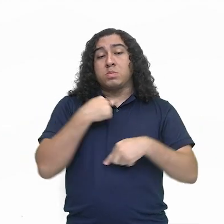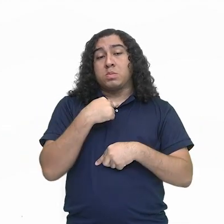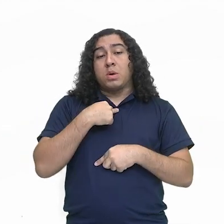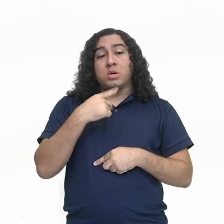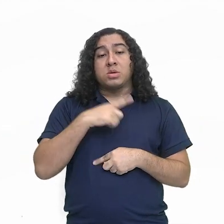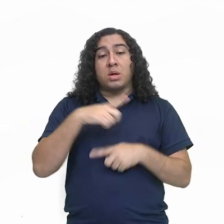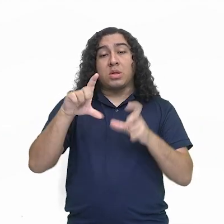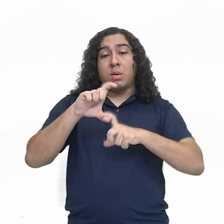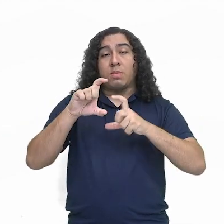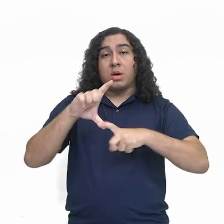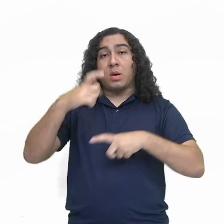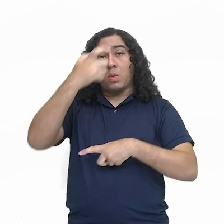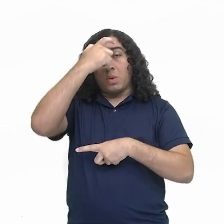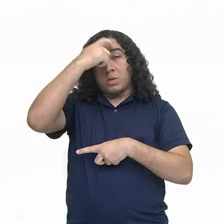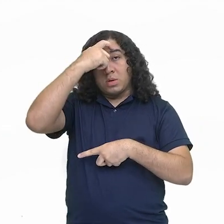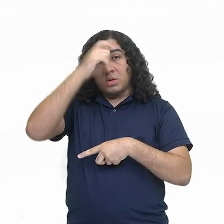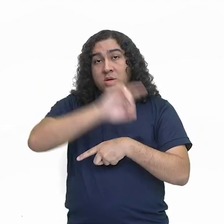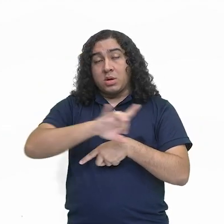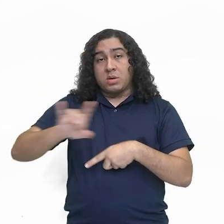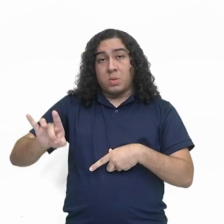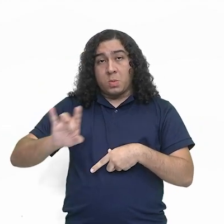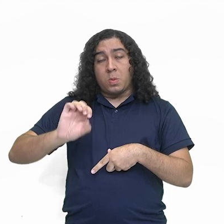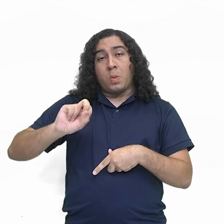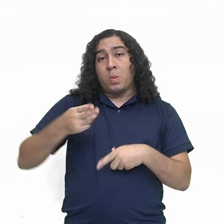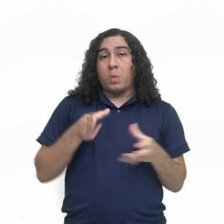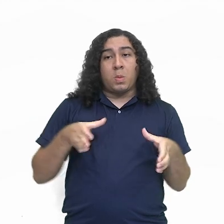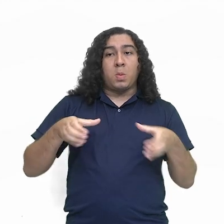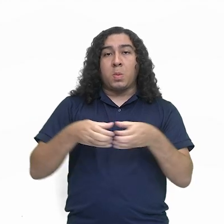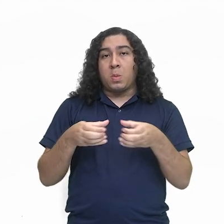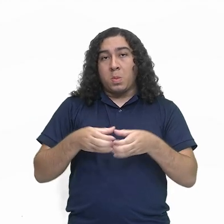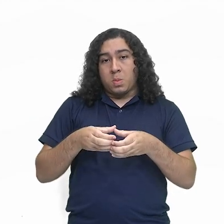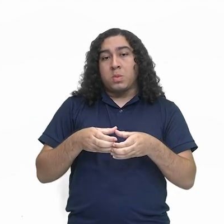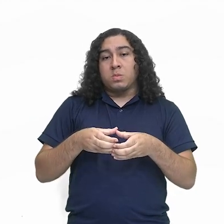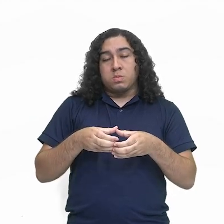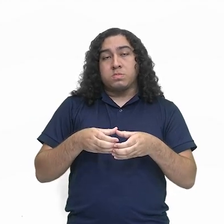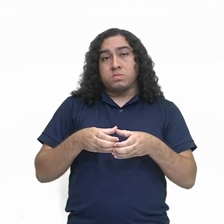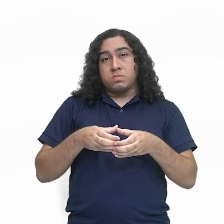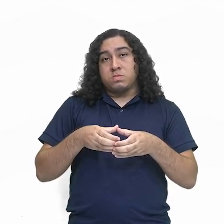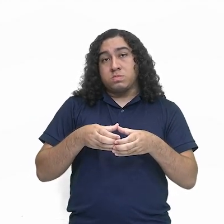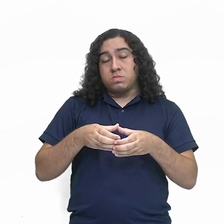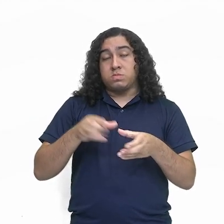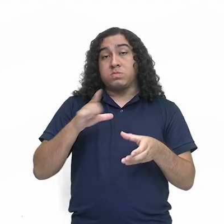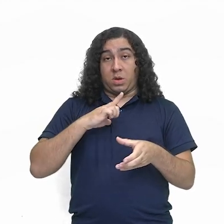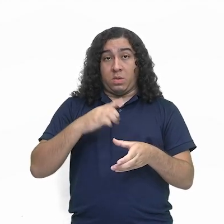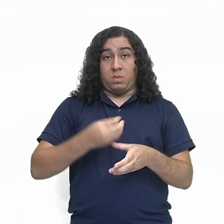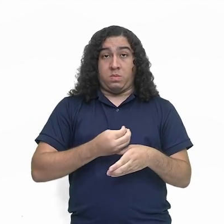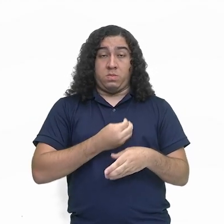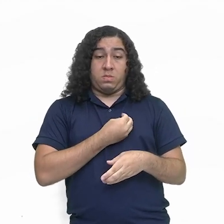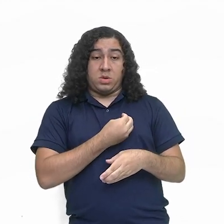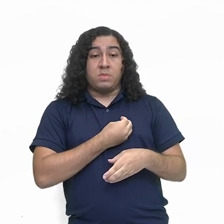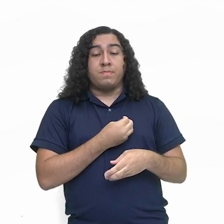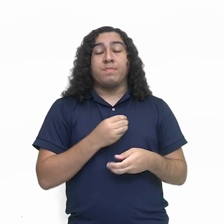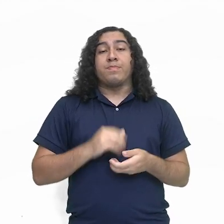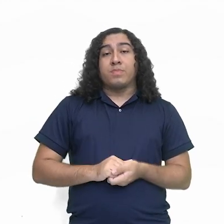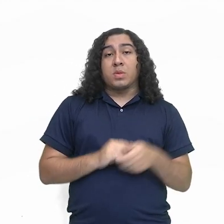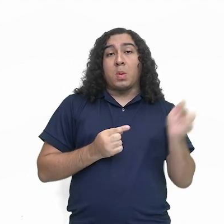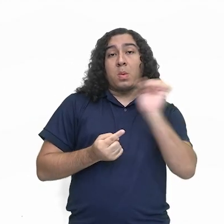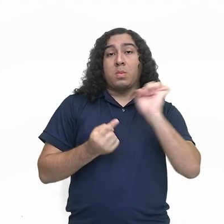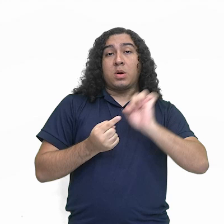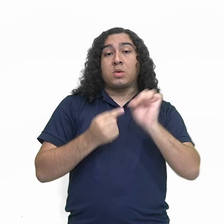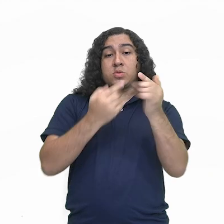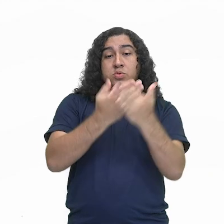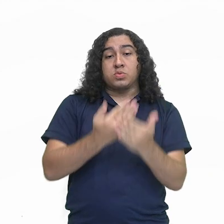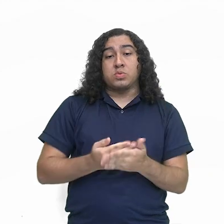das consciências individuais ou coletivas. Então, elas estão aí, né? Objeto de estudo de Emile